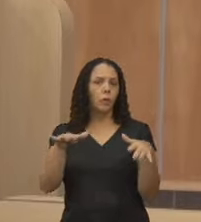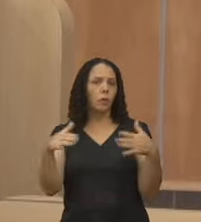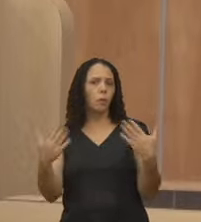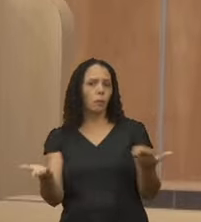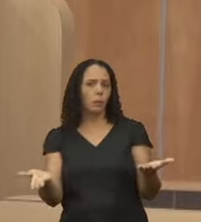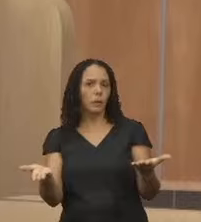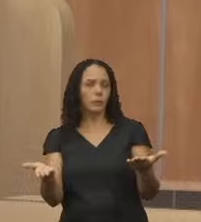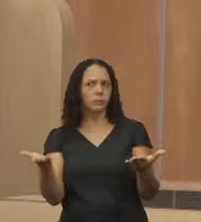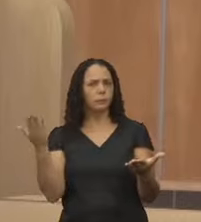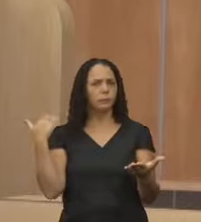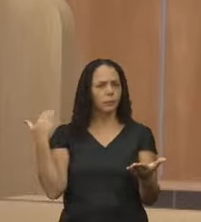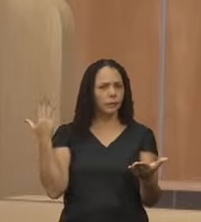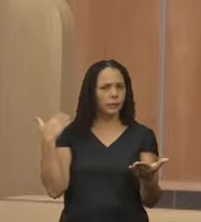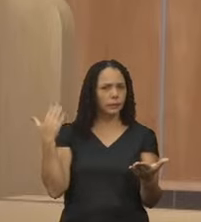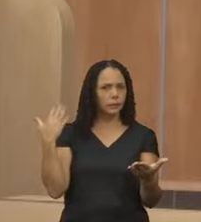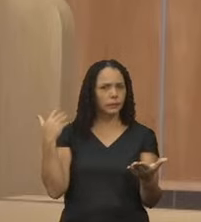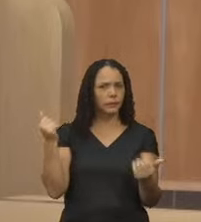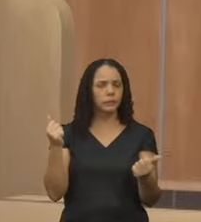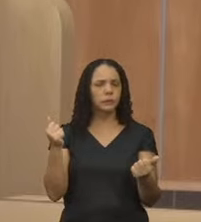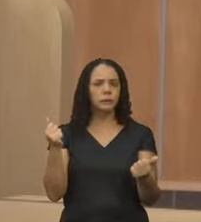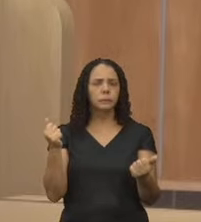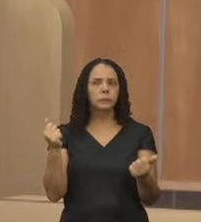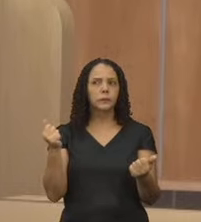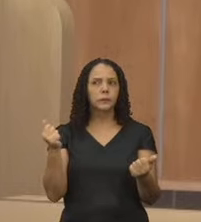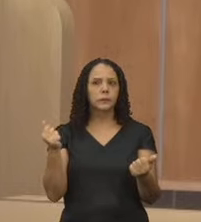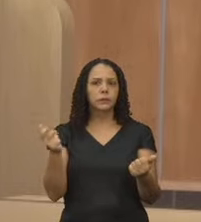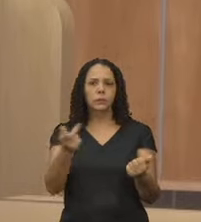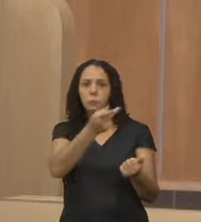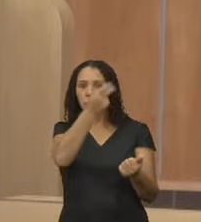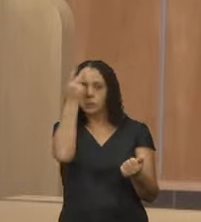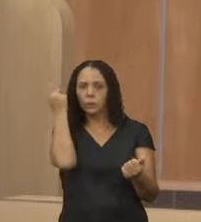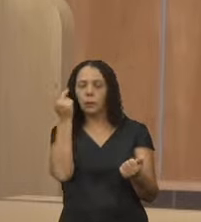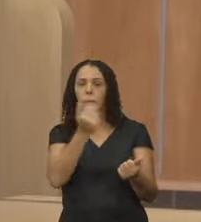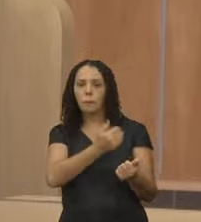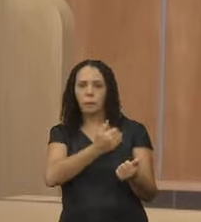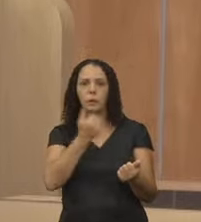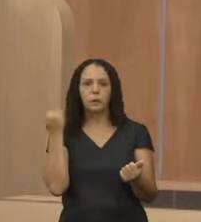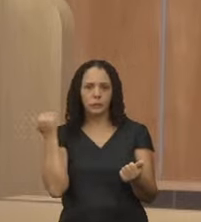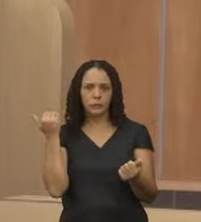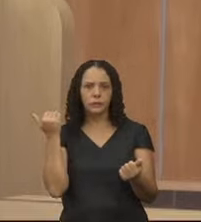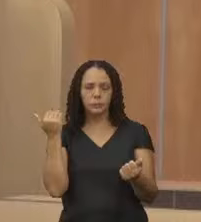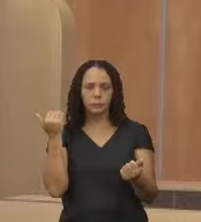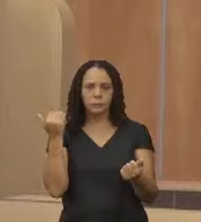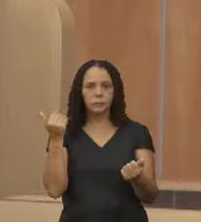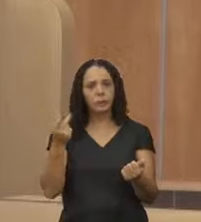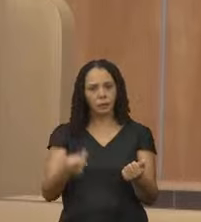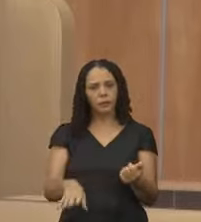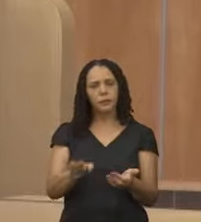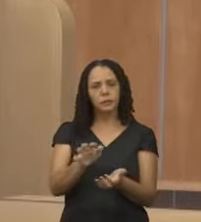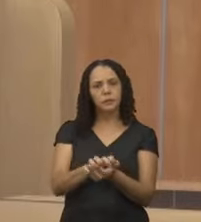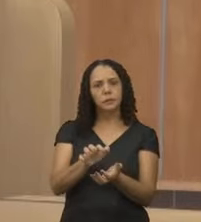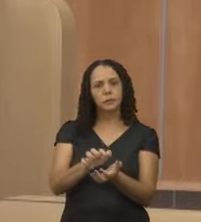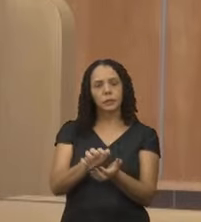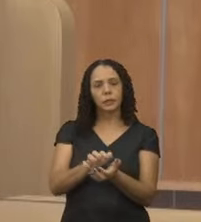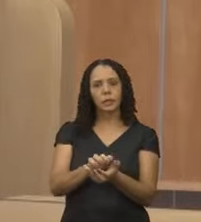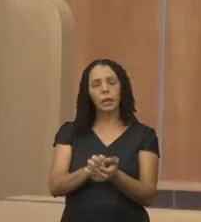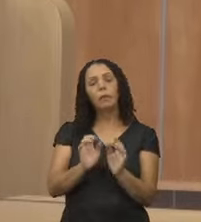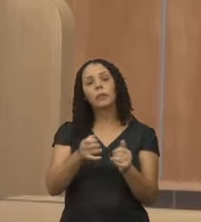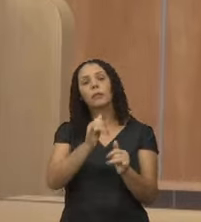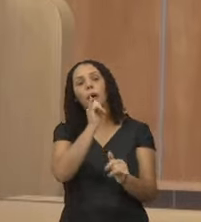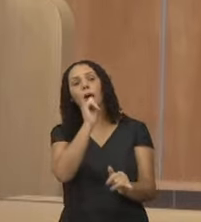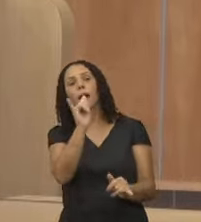Quando antigamente uma pessoa falecia da família aqui em Jacareí e tinha que